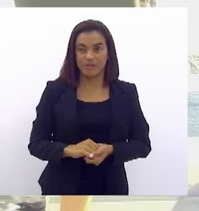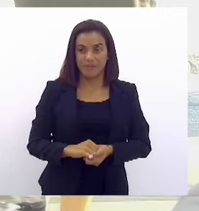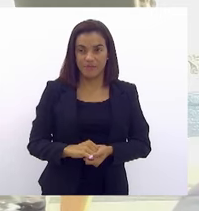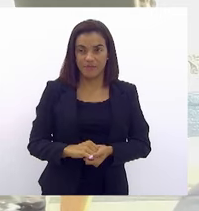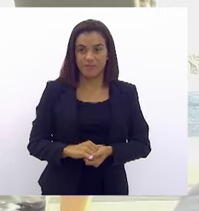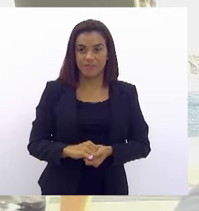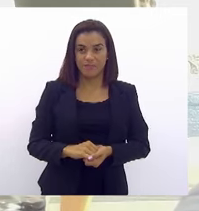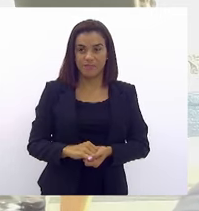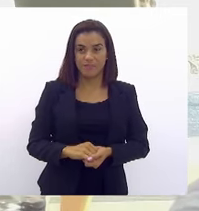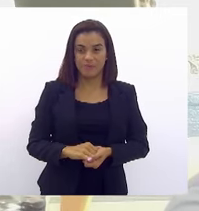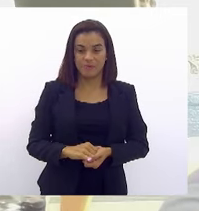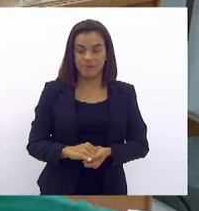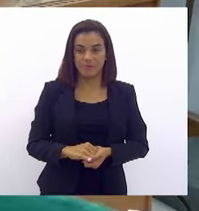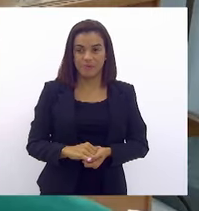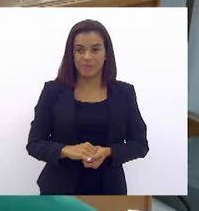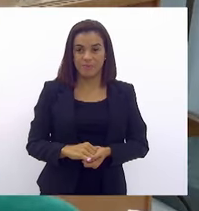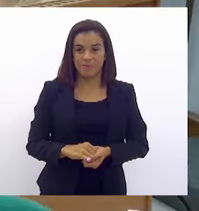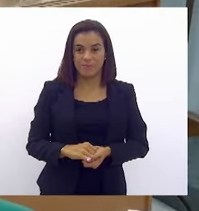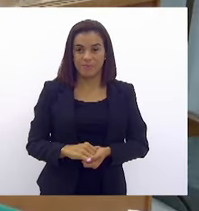Hadesh.